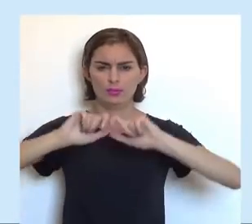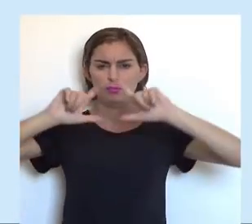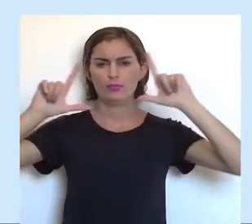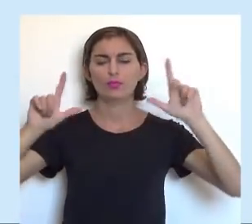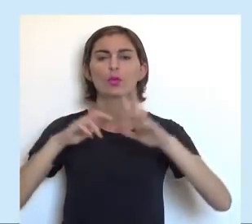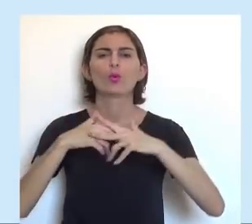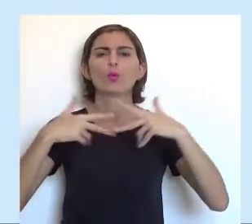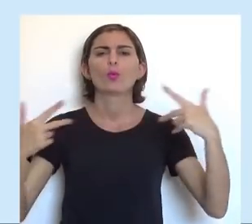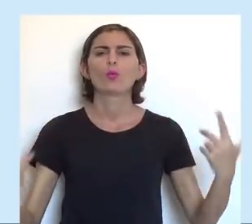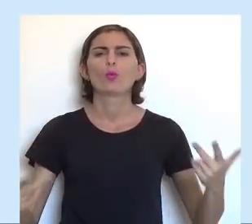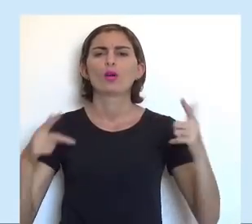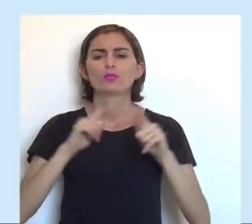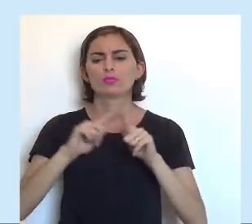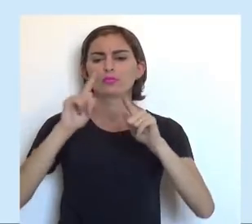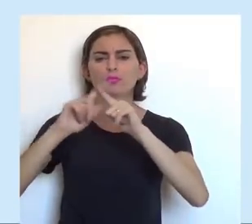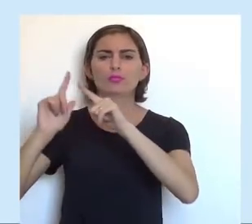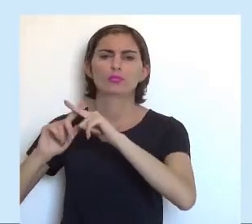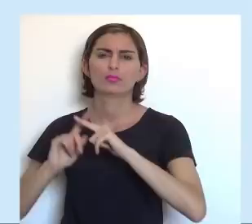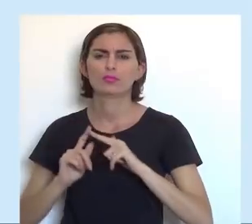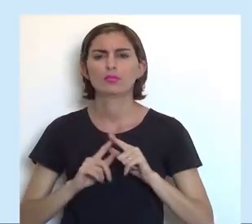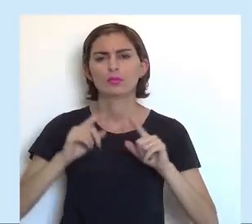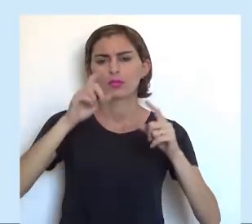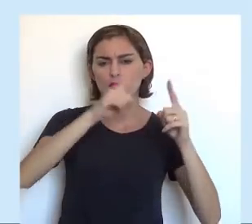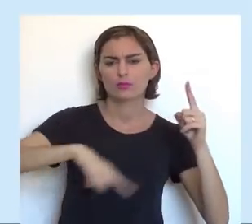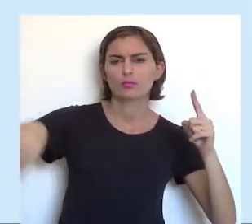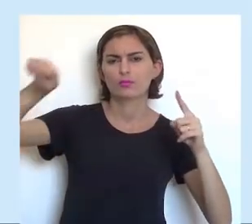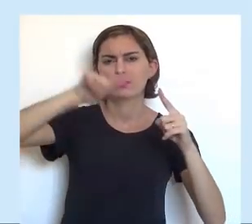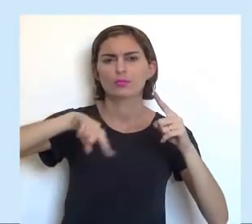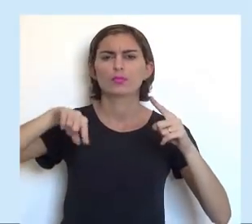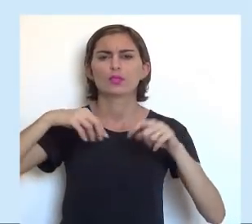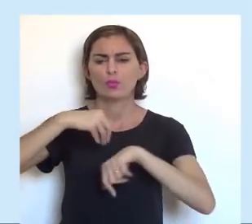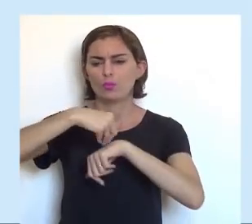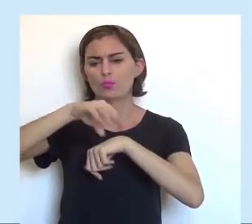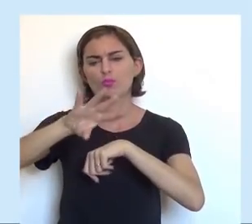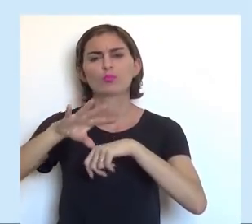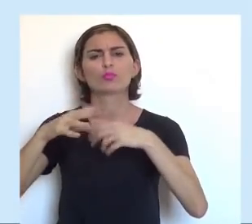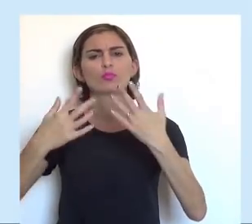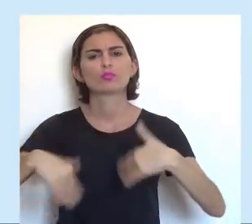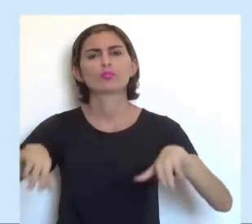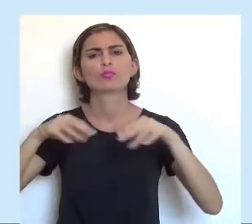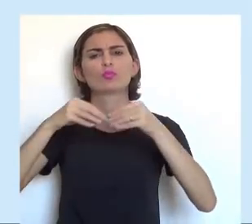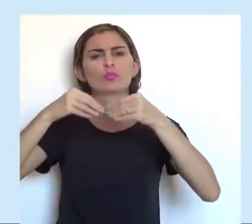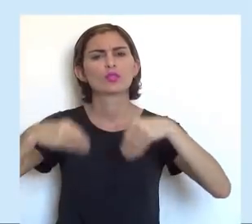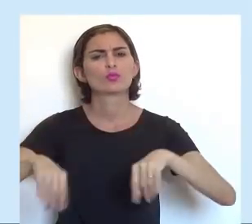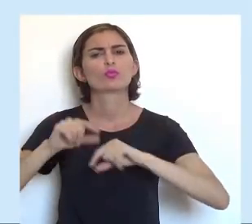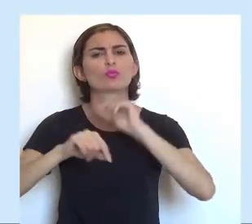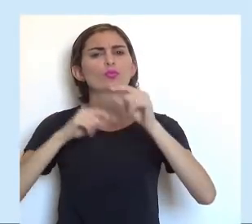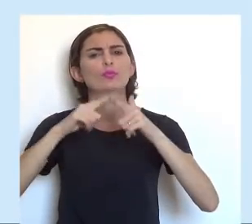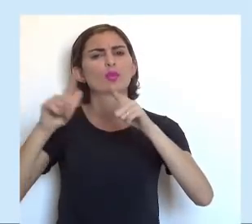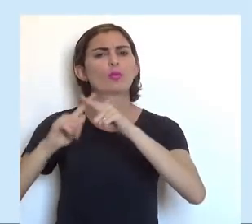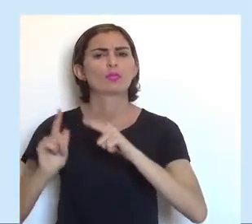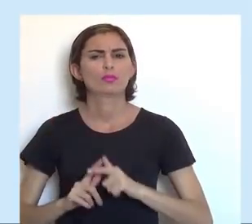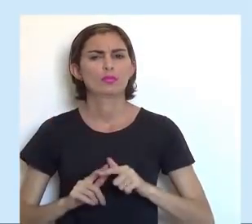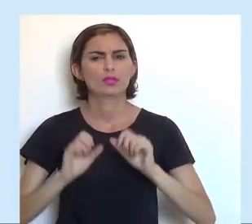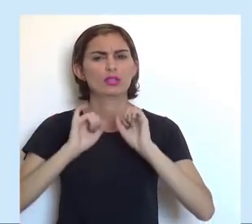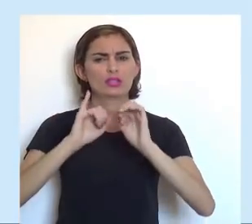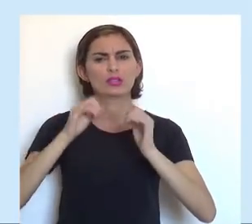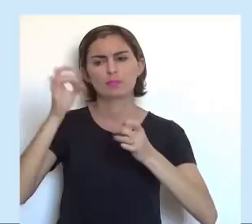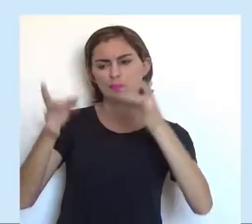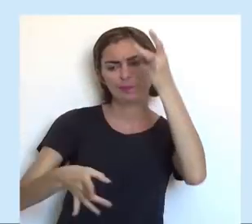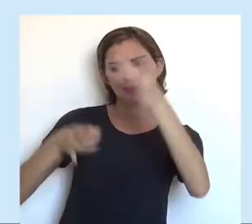tela. Quais são os problemas que os pneus podem nos trazer se eles forem